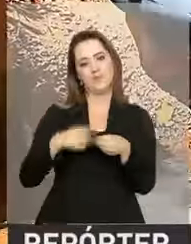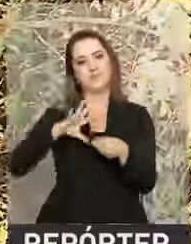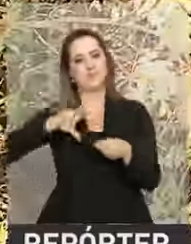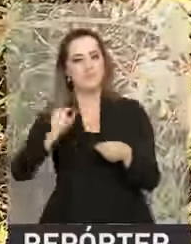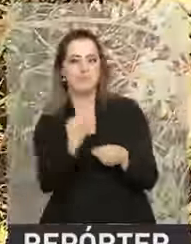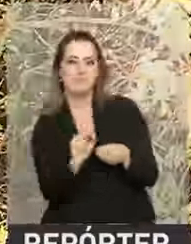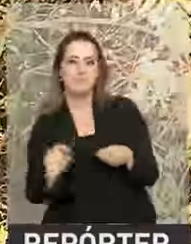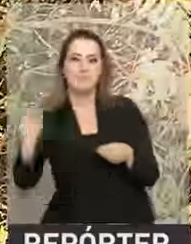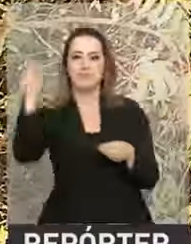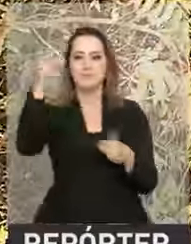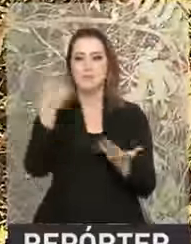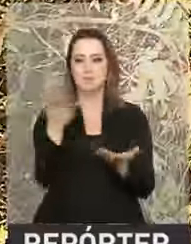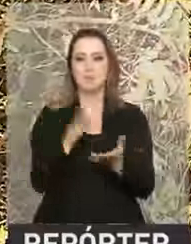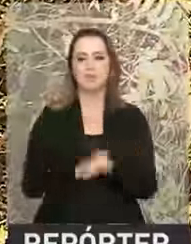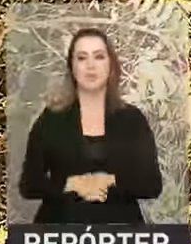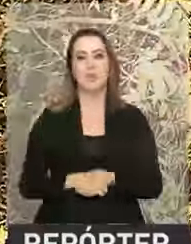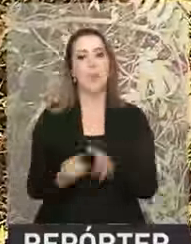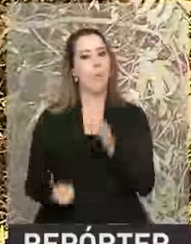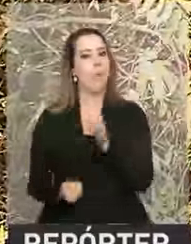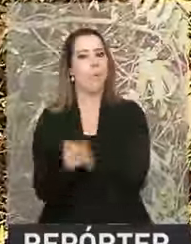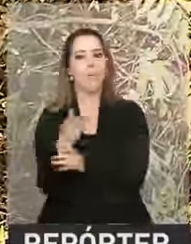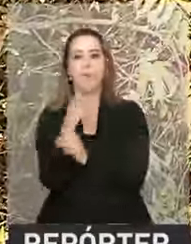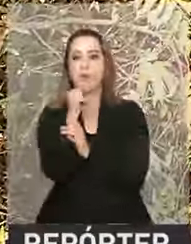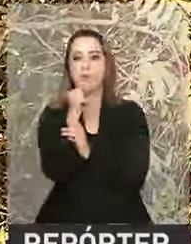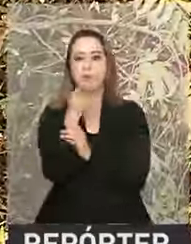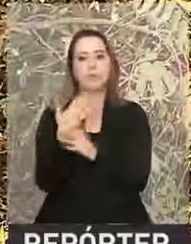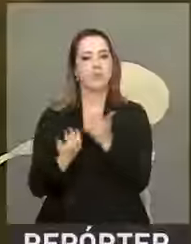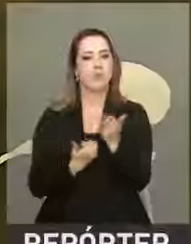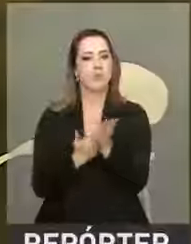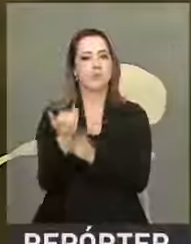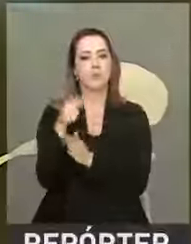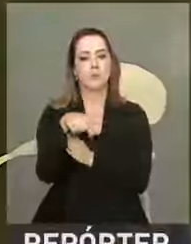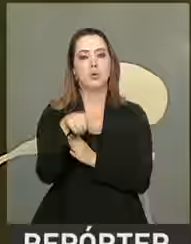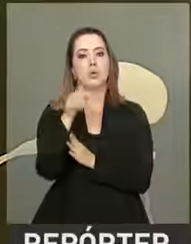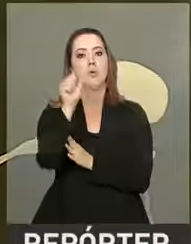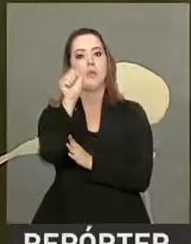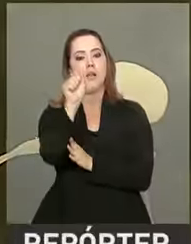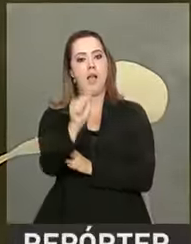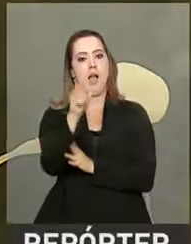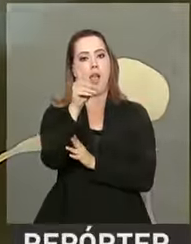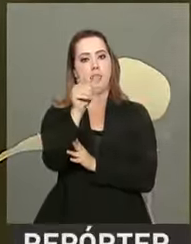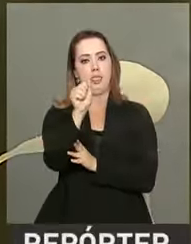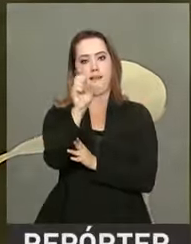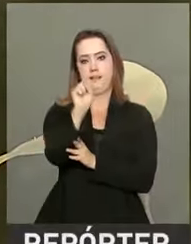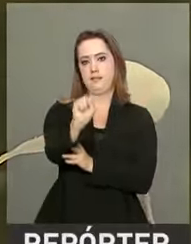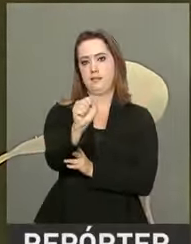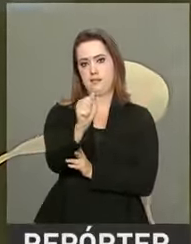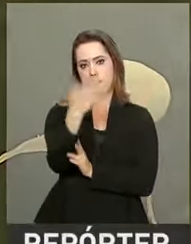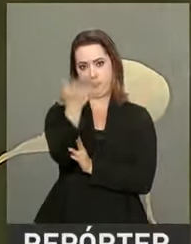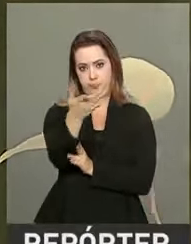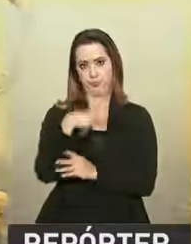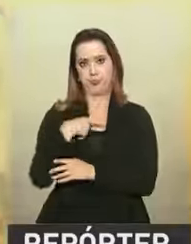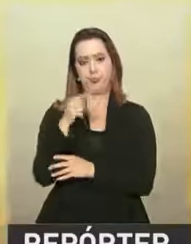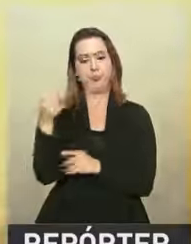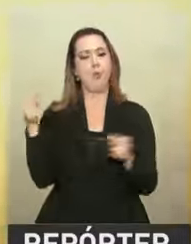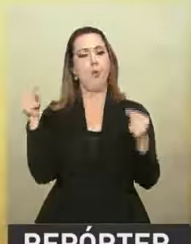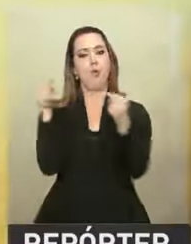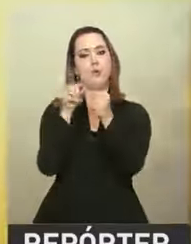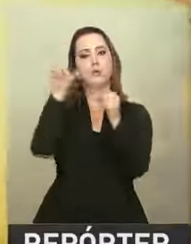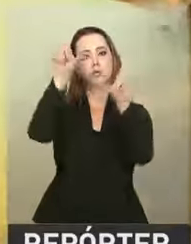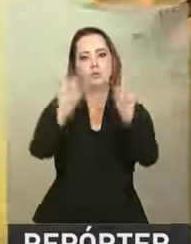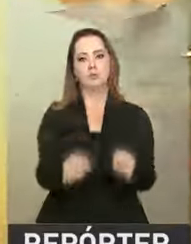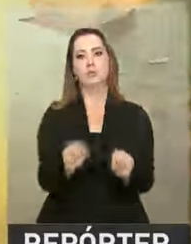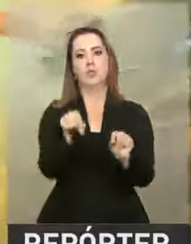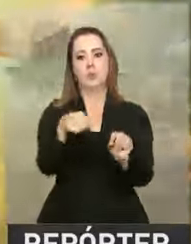Brasil. O Produtor de Água é um projeto de iniciativa da Agência Nacional de Águas que tem como objetivo a redução